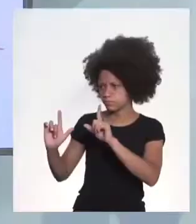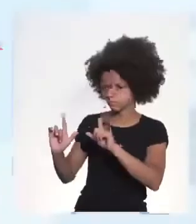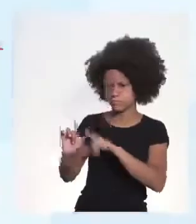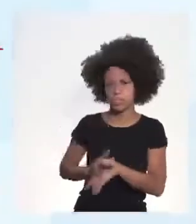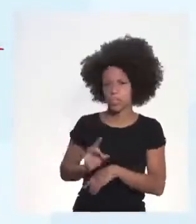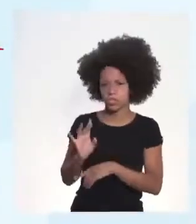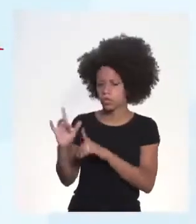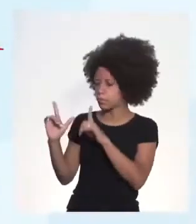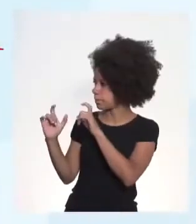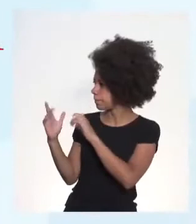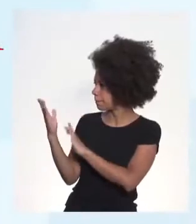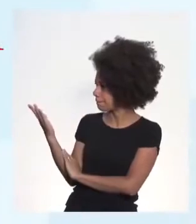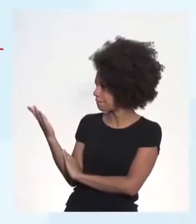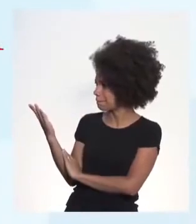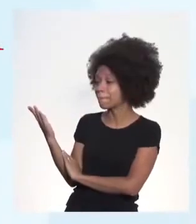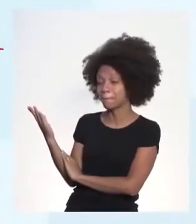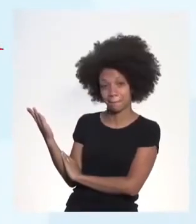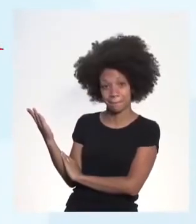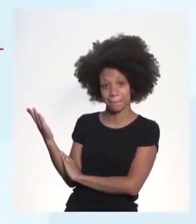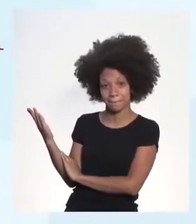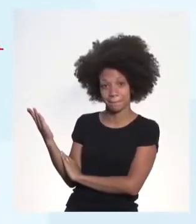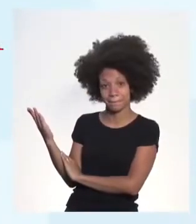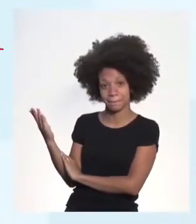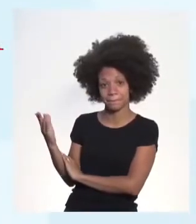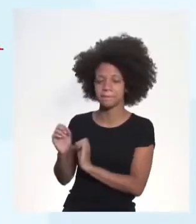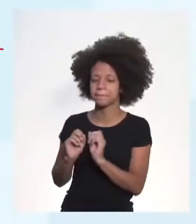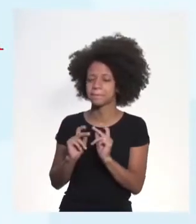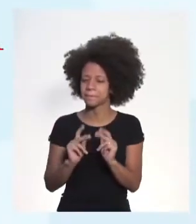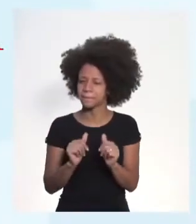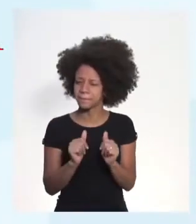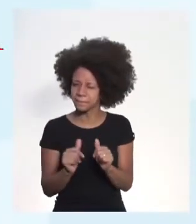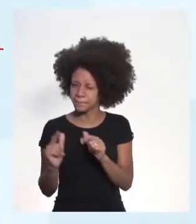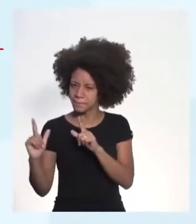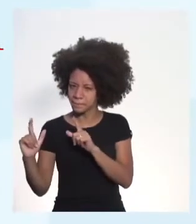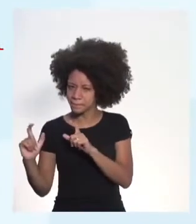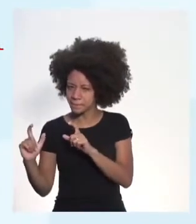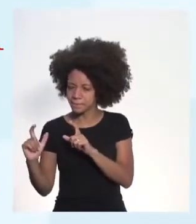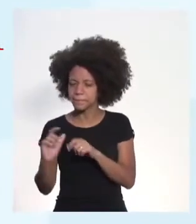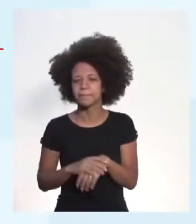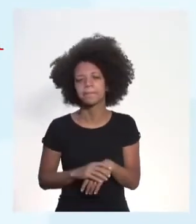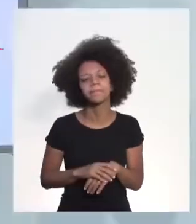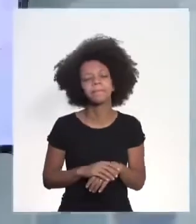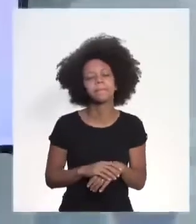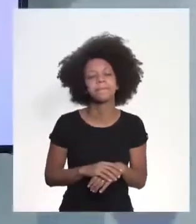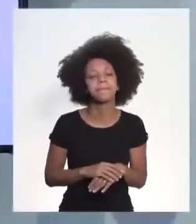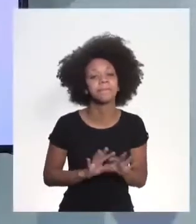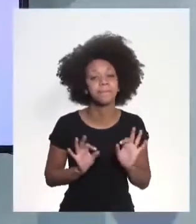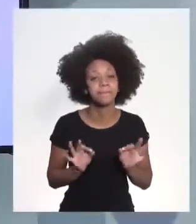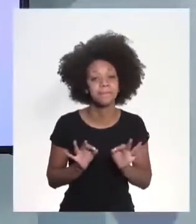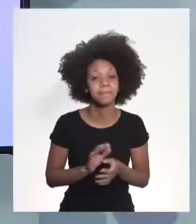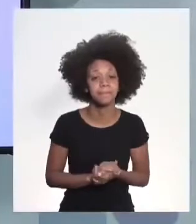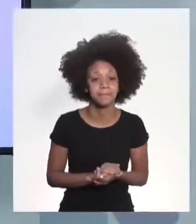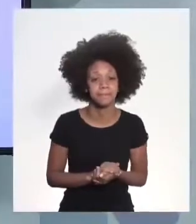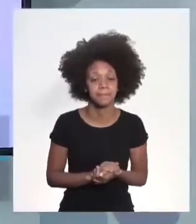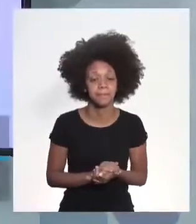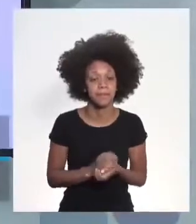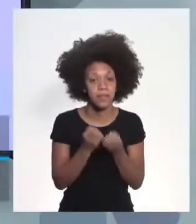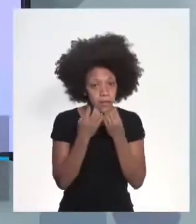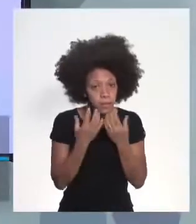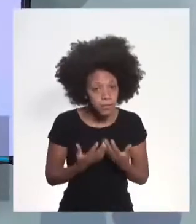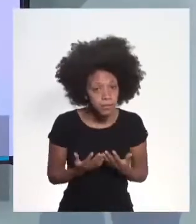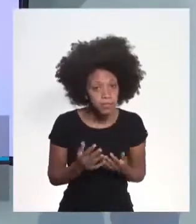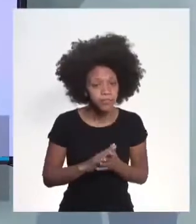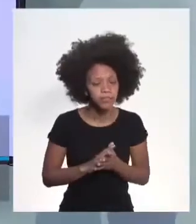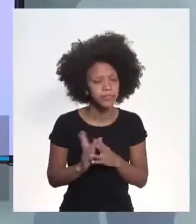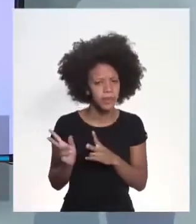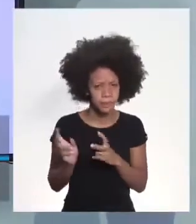só para tirar um print esperto aí que faz foi muito rápido aí tirou print não vem muito tô vem olha aí muito bom